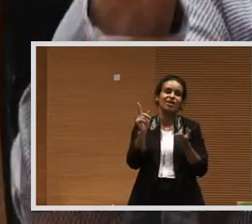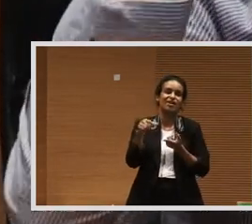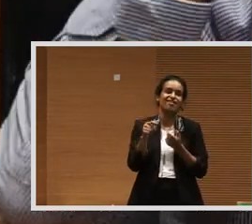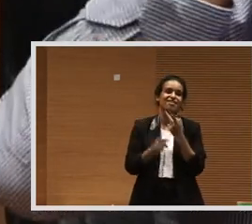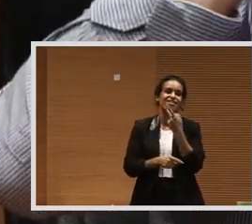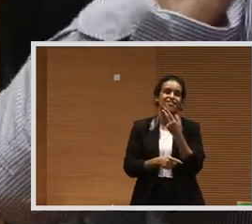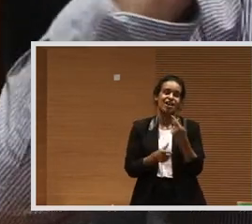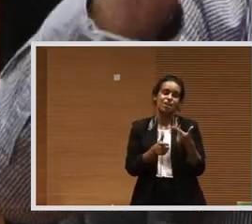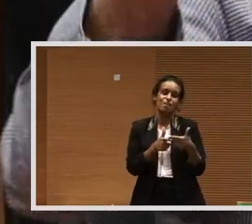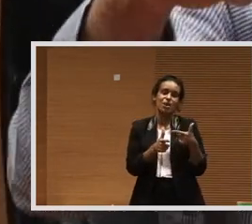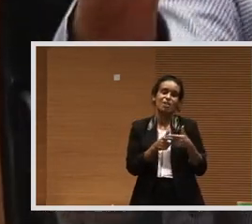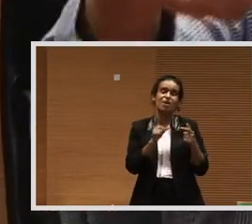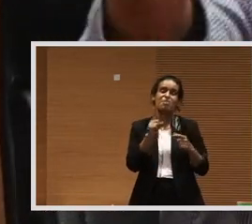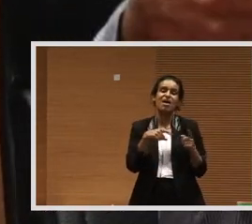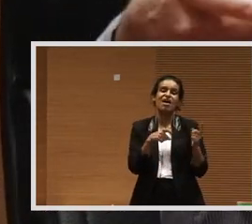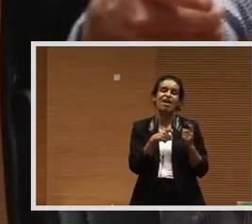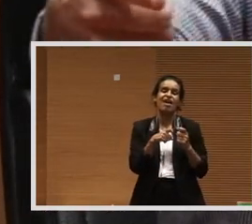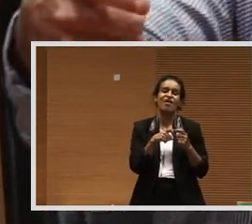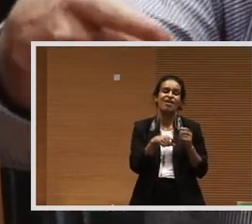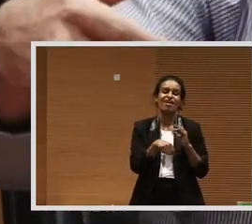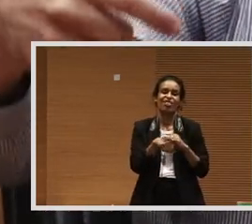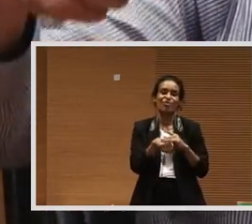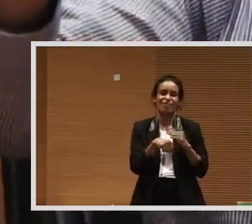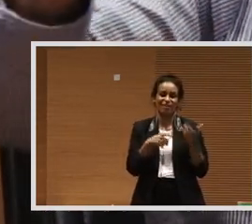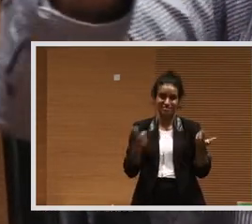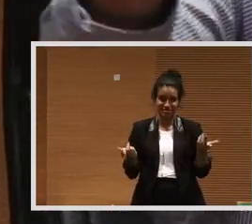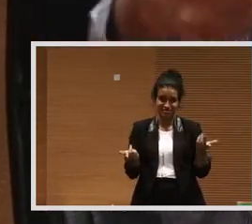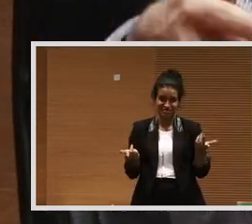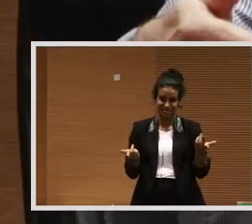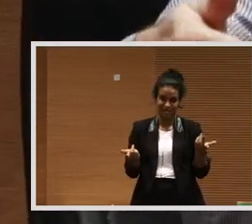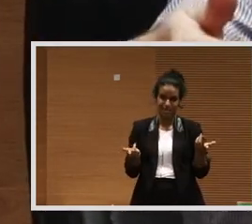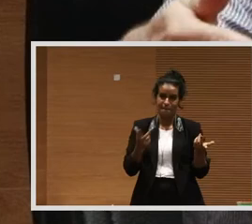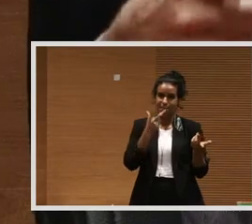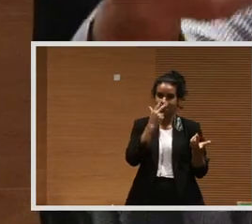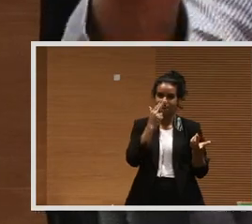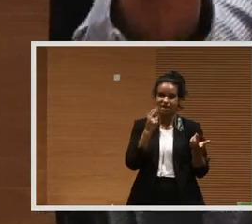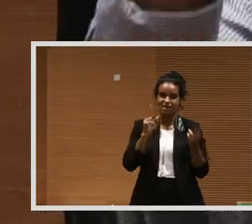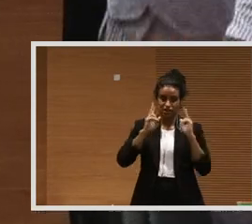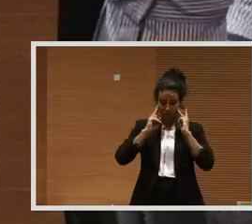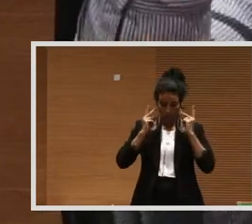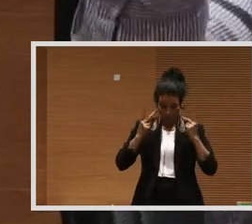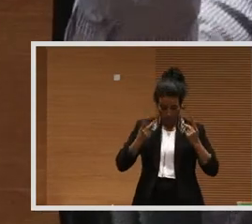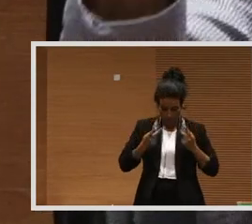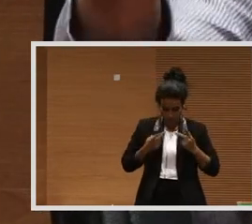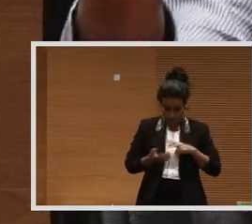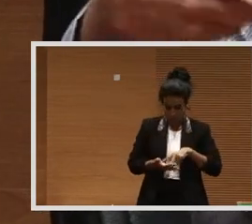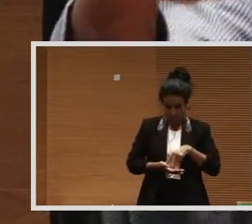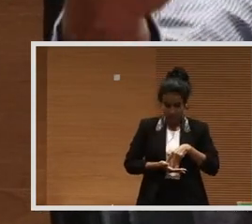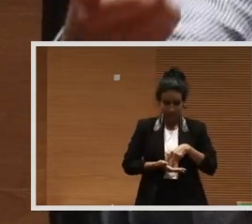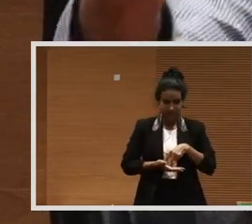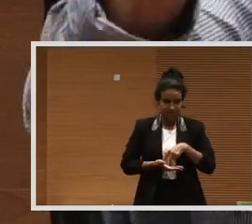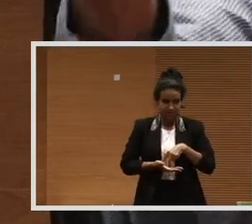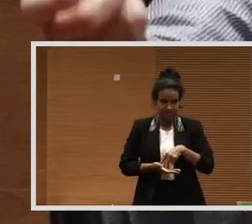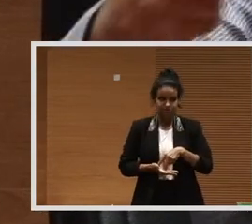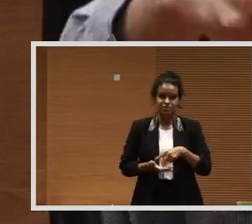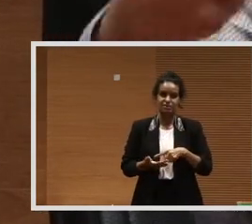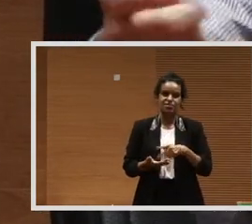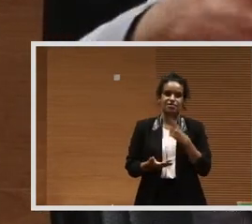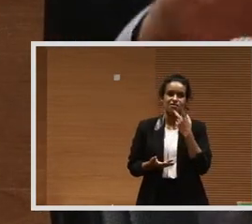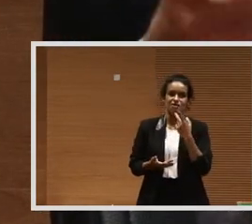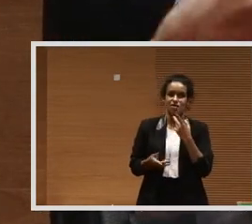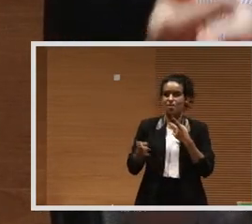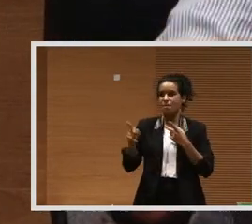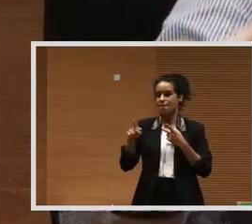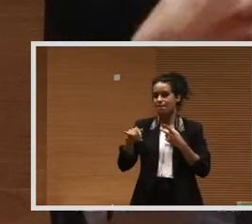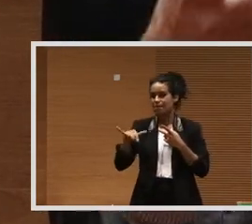prescrição de fármacos como freios do corpo para esses desencontros. Interessante essa imagem que tu traz do desencontro entre pais